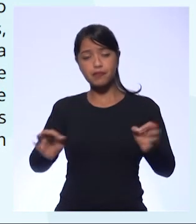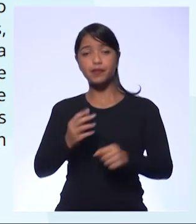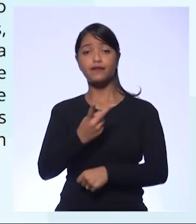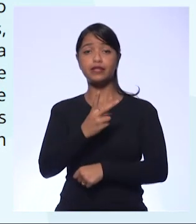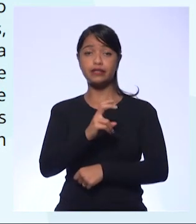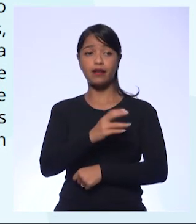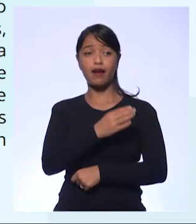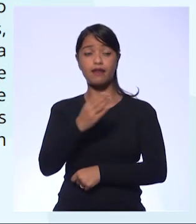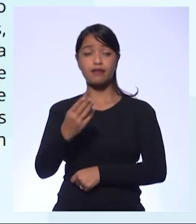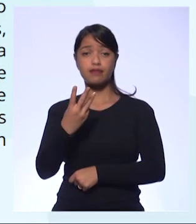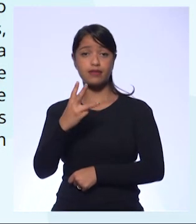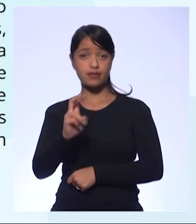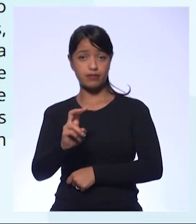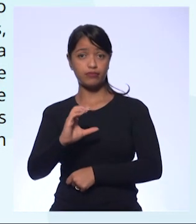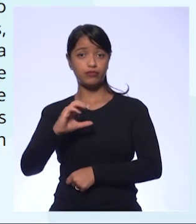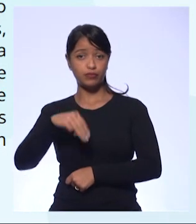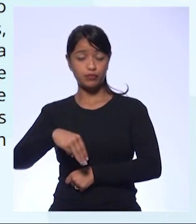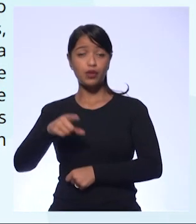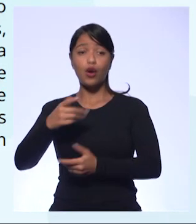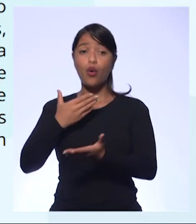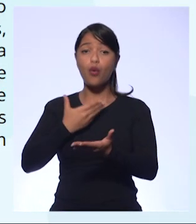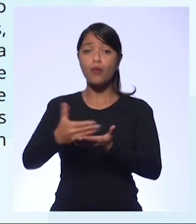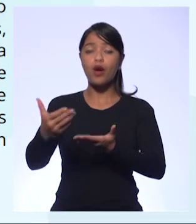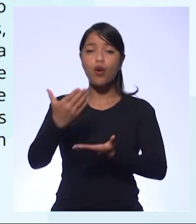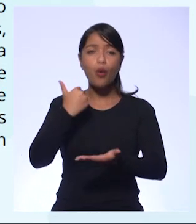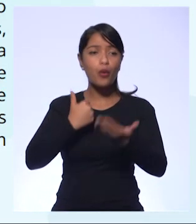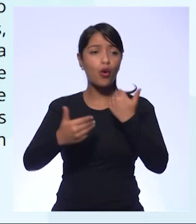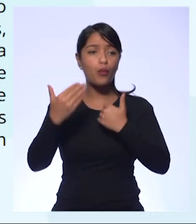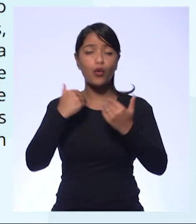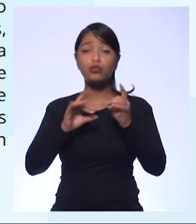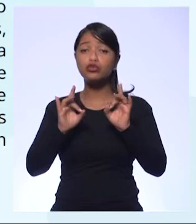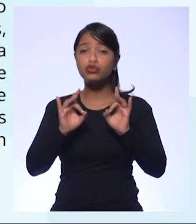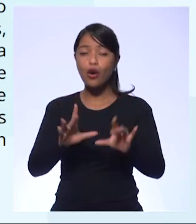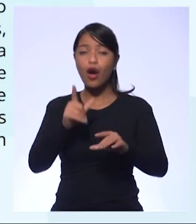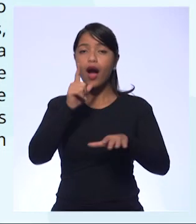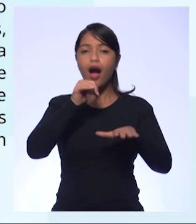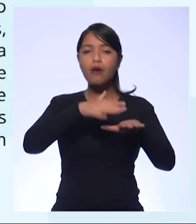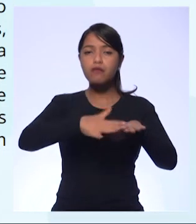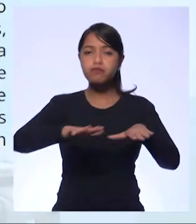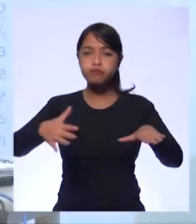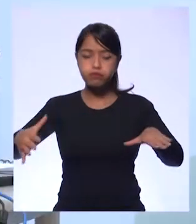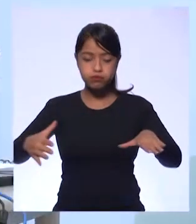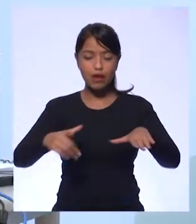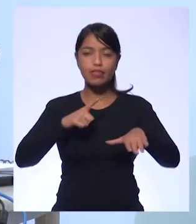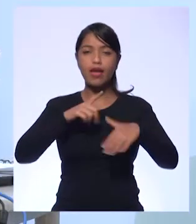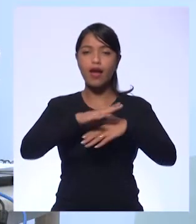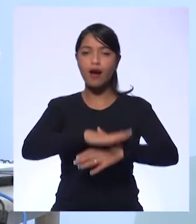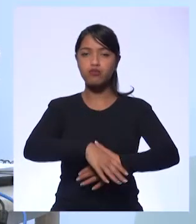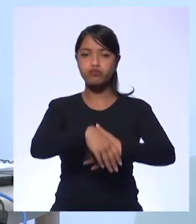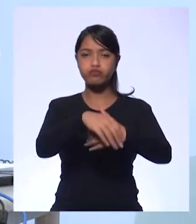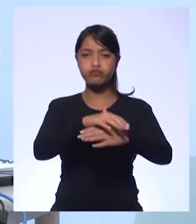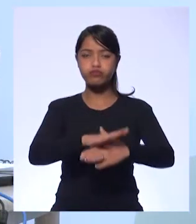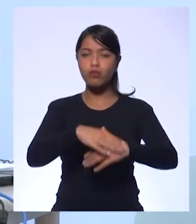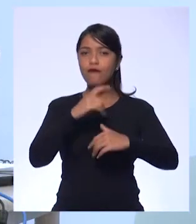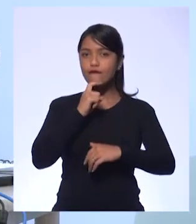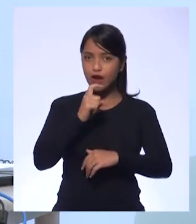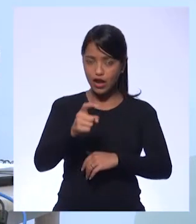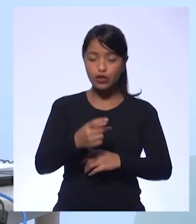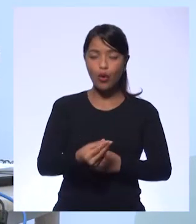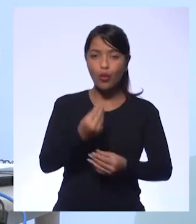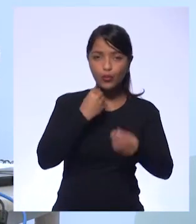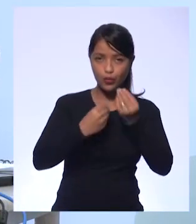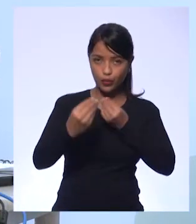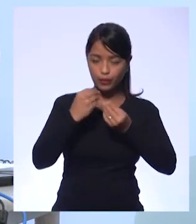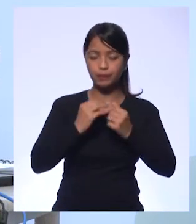com predominância para alimentos que estão em maior abundância no seu ambiente natural. Continuando aí, quando